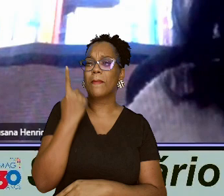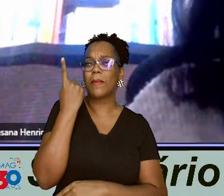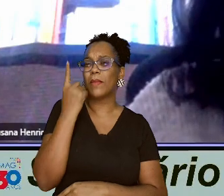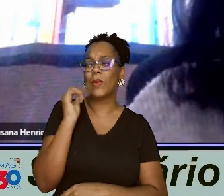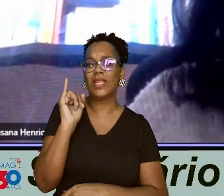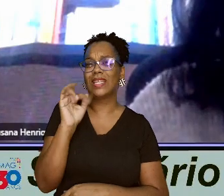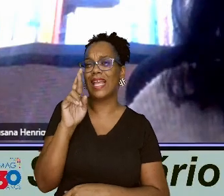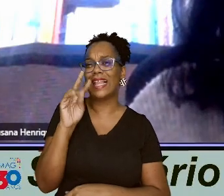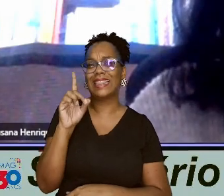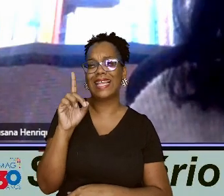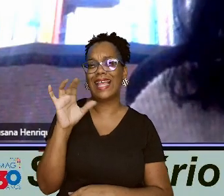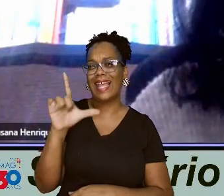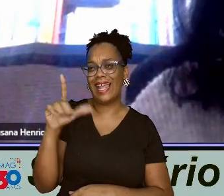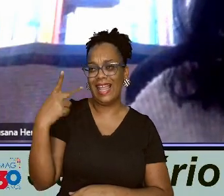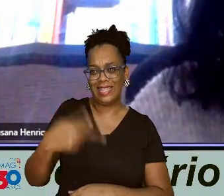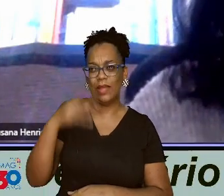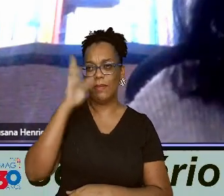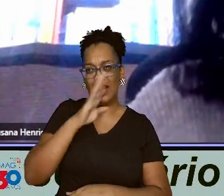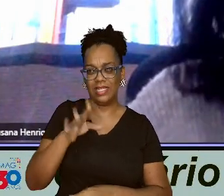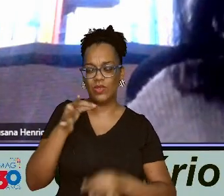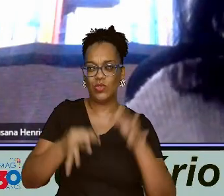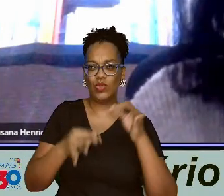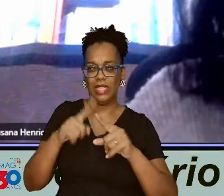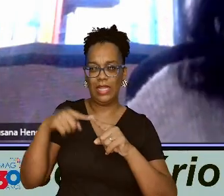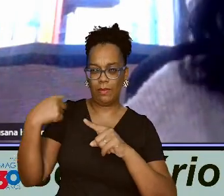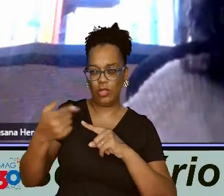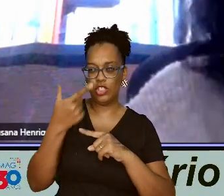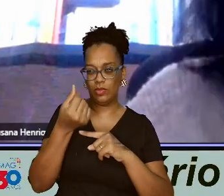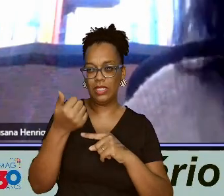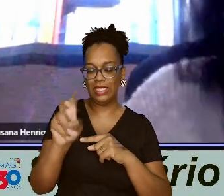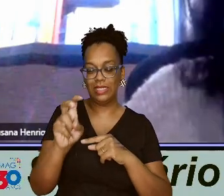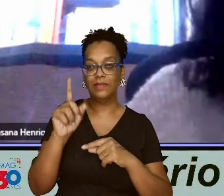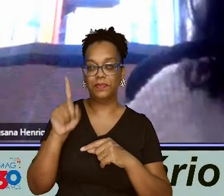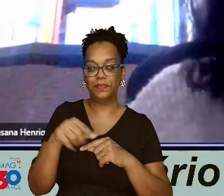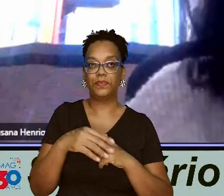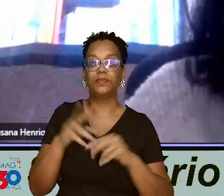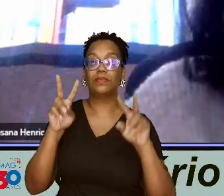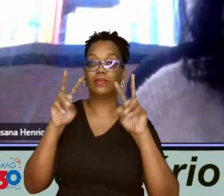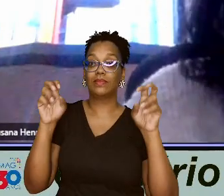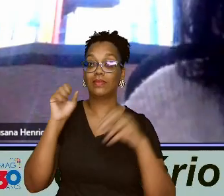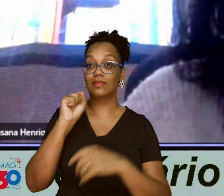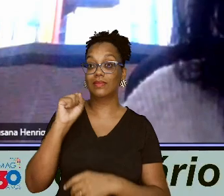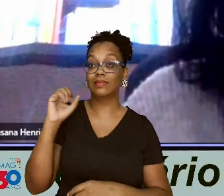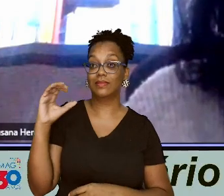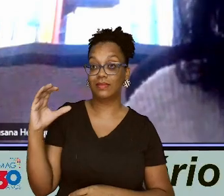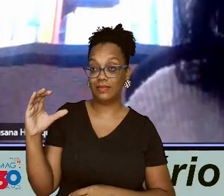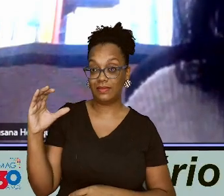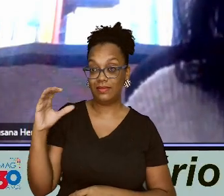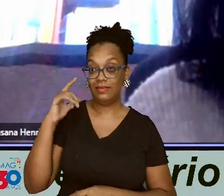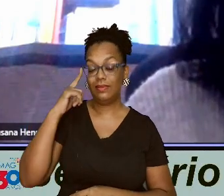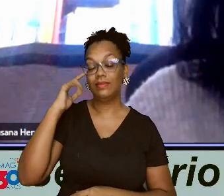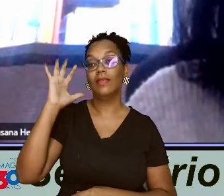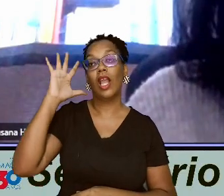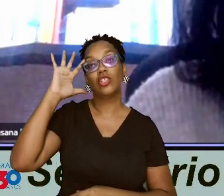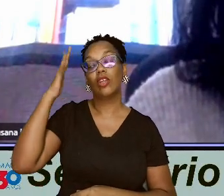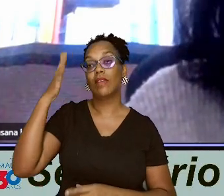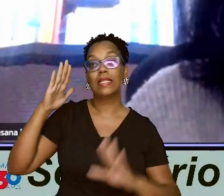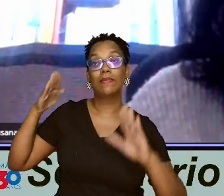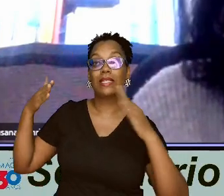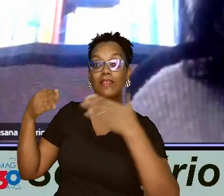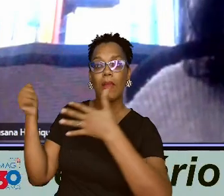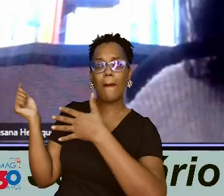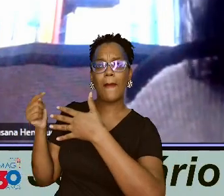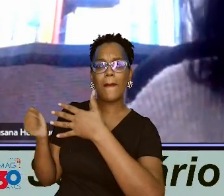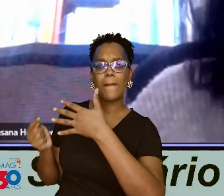foi julgado no Brasil, logo depois do CPC de 2015, que era uma questão de Santa Catarina, que eles resolveram especificar quais eram os critérios